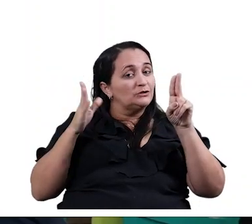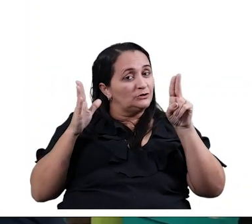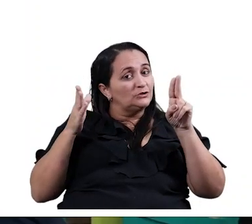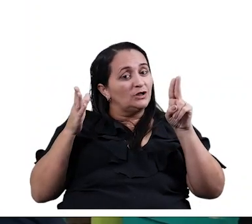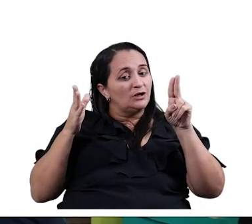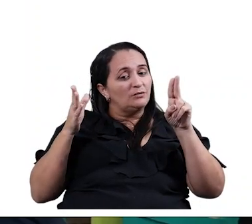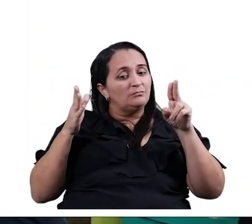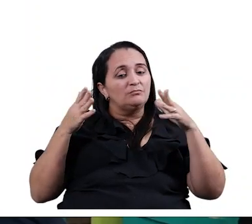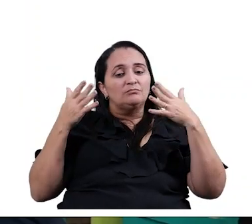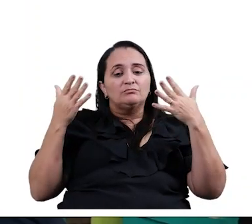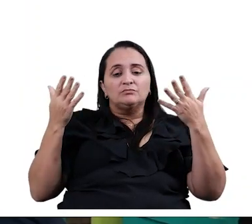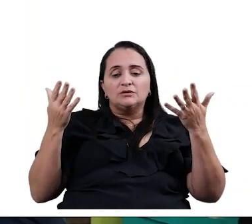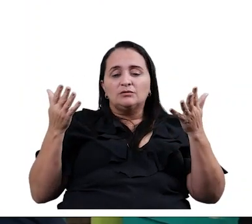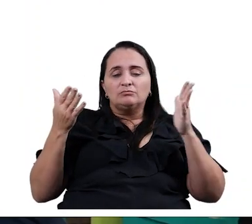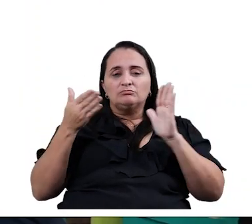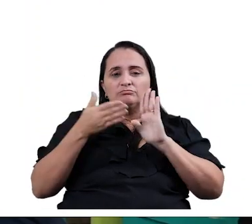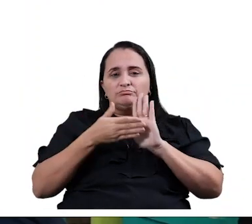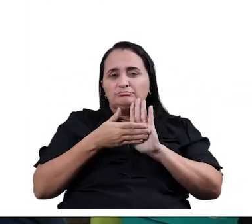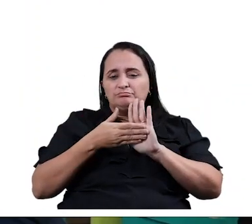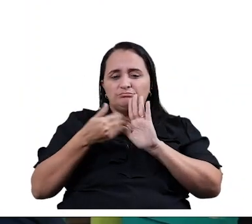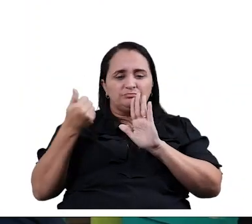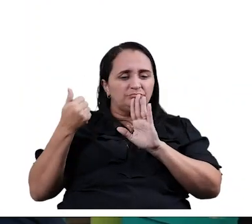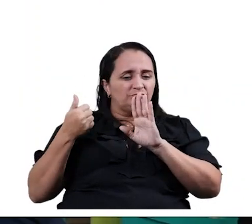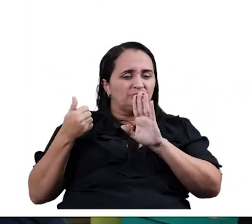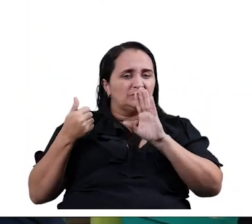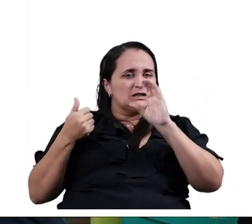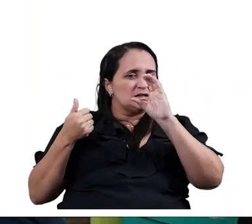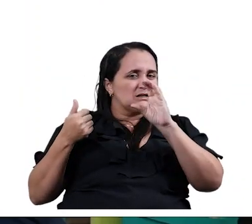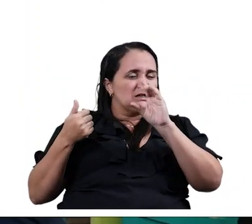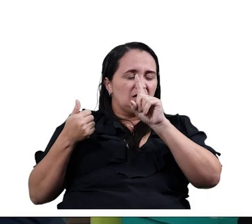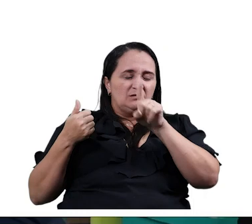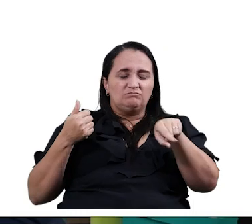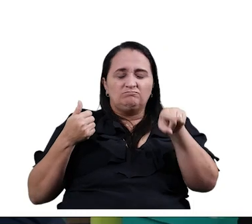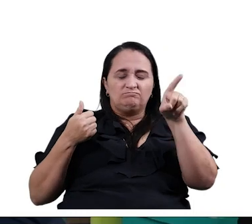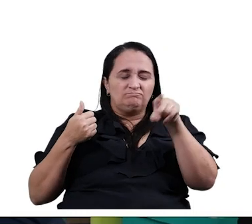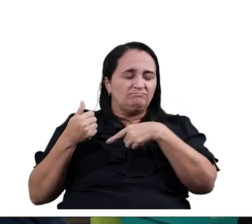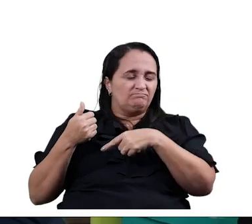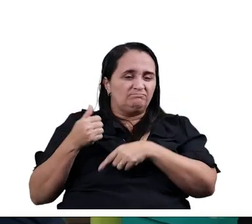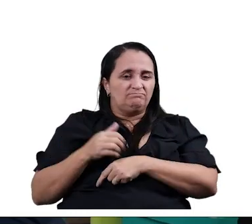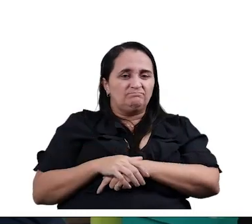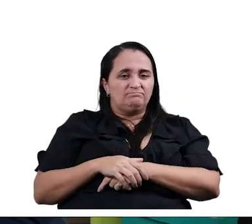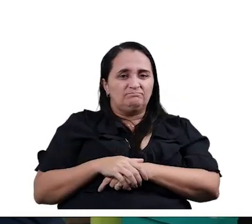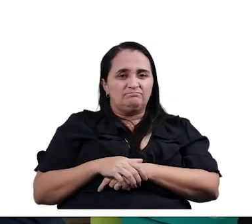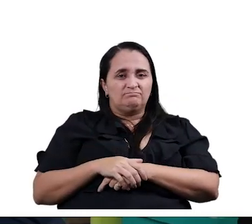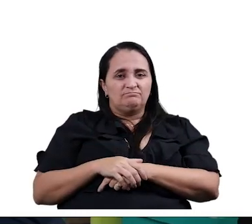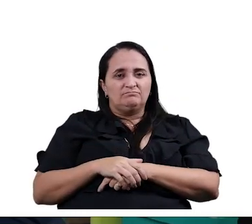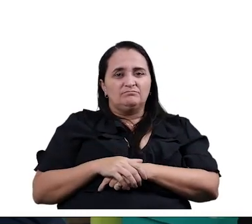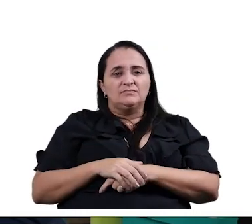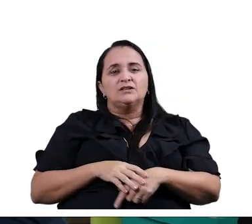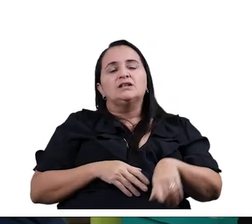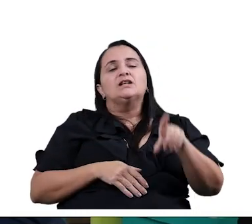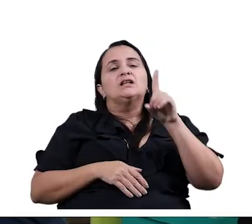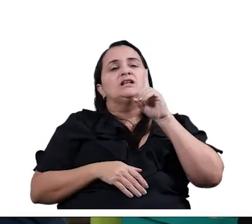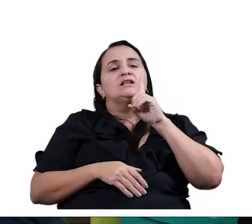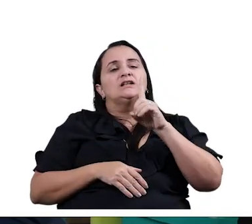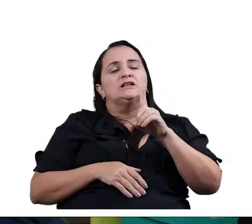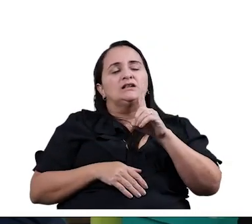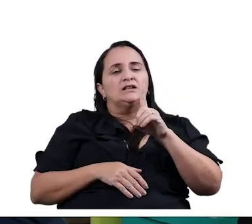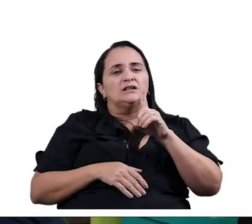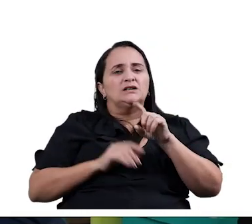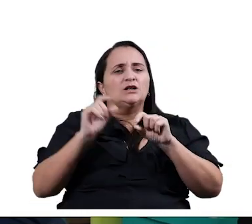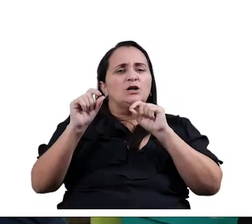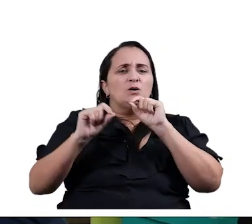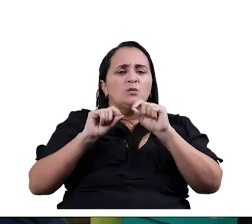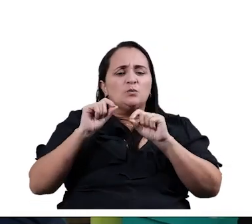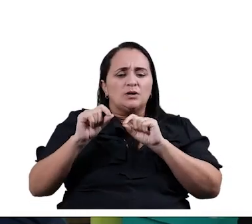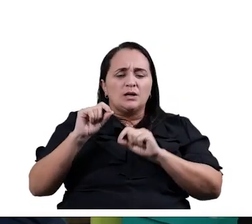pessoa. Tá lembrado? Então, a gente exclui a letra C também. E vamos lá para a letra D, a final